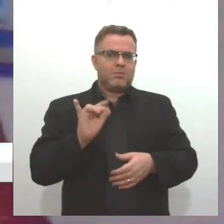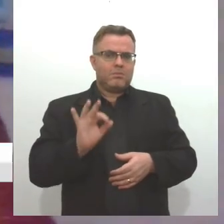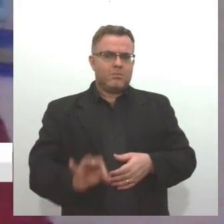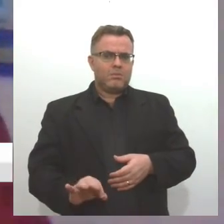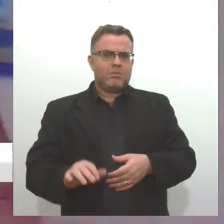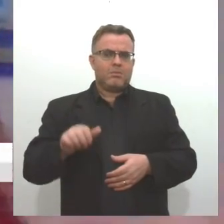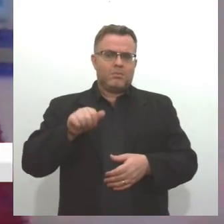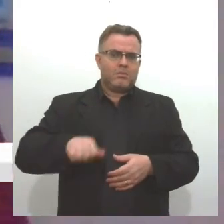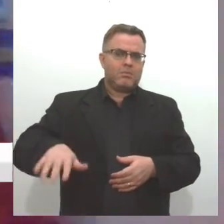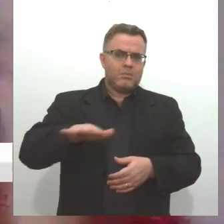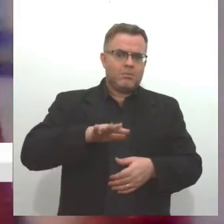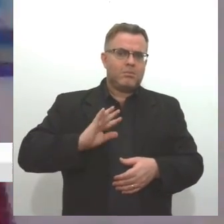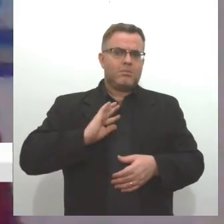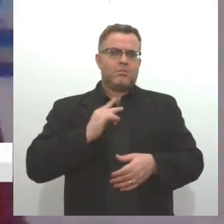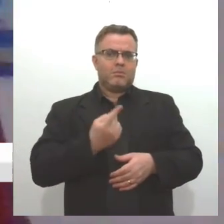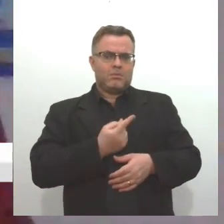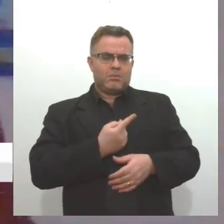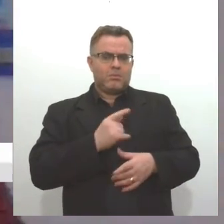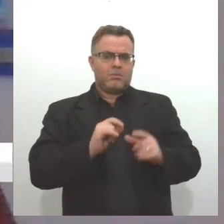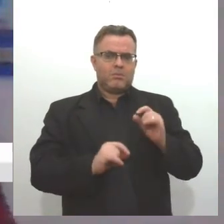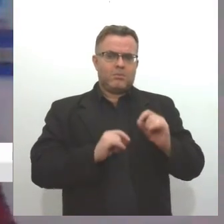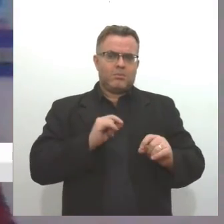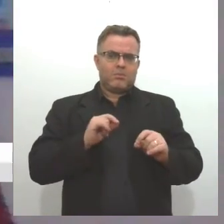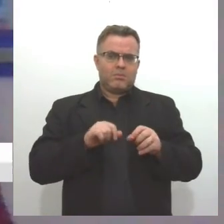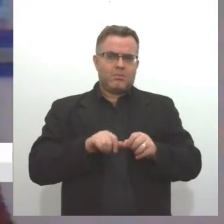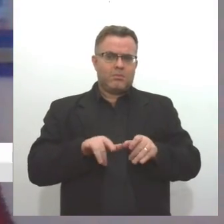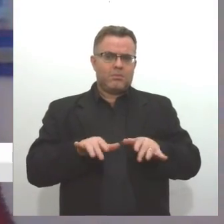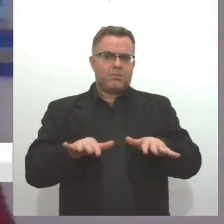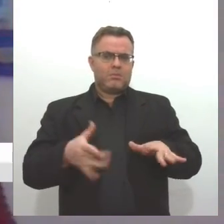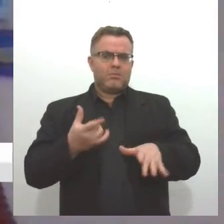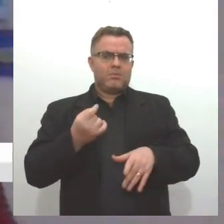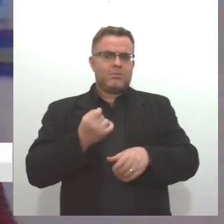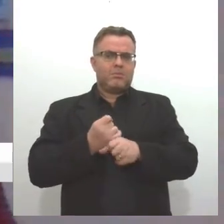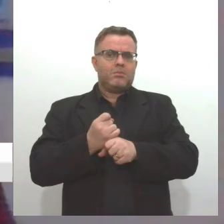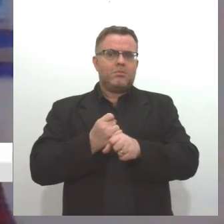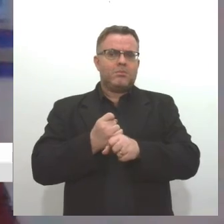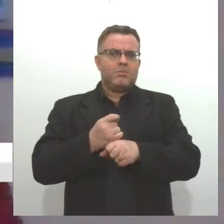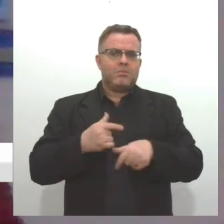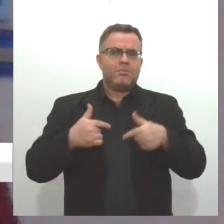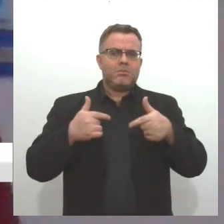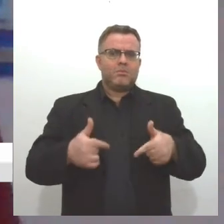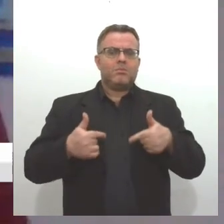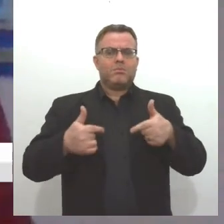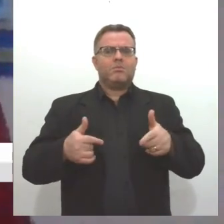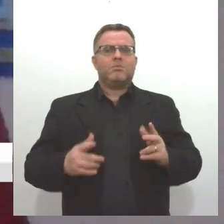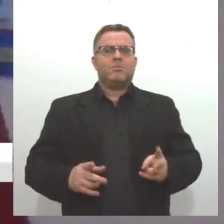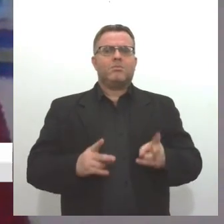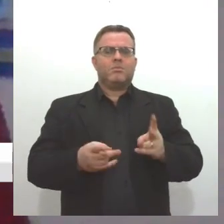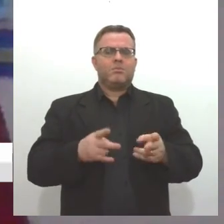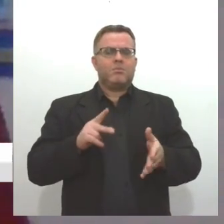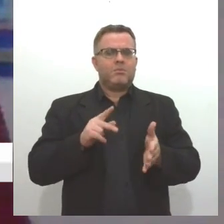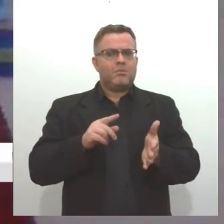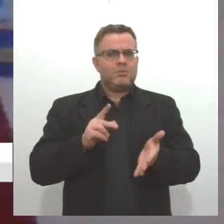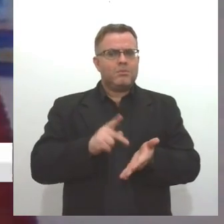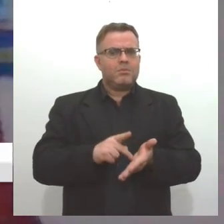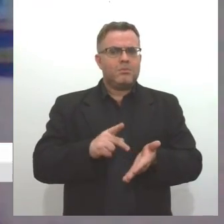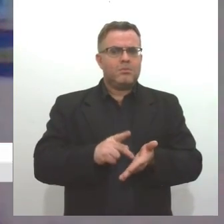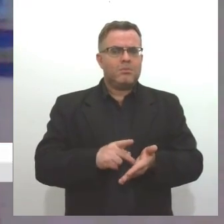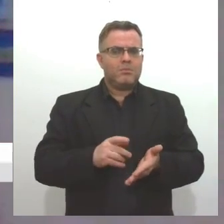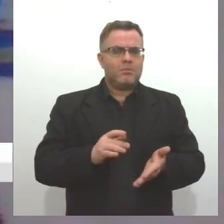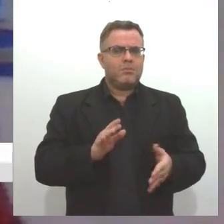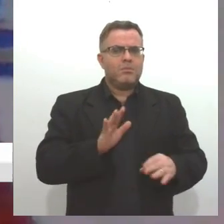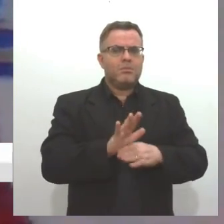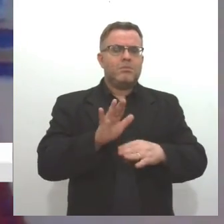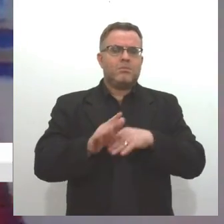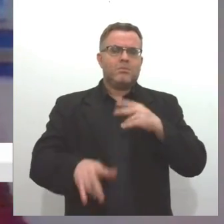social trans, e nessa grande rede de 20 anos de pessoas que se congregam, a gente tenta ofertar um serviço para a população,